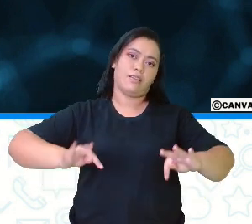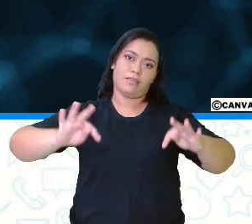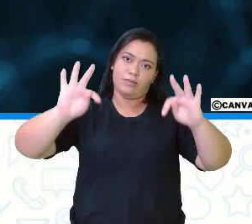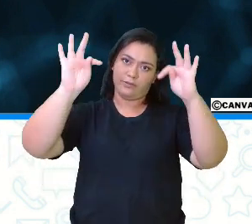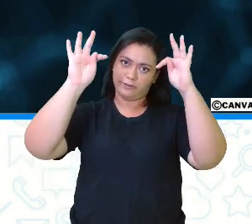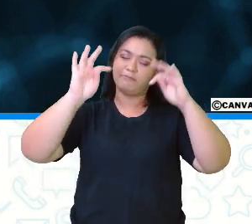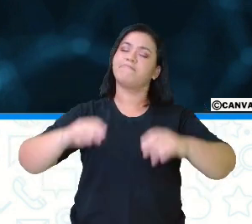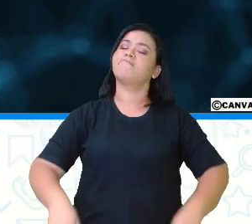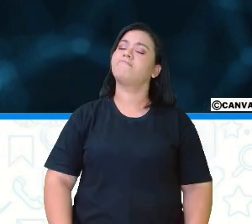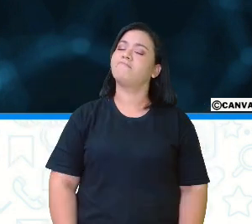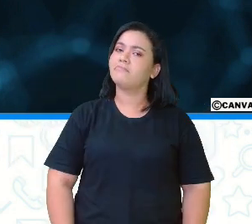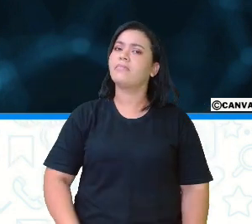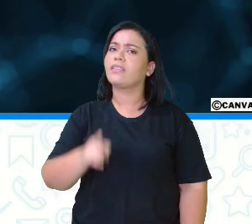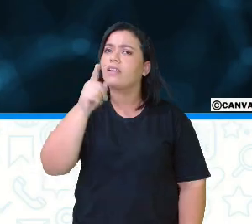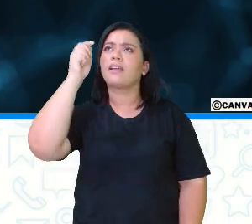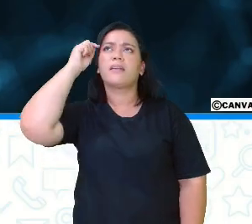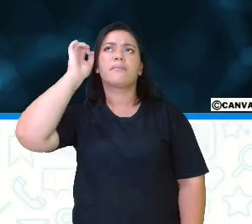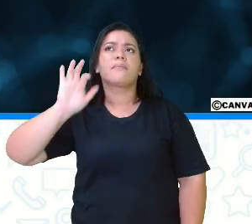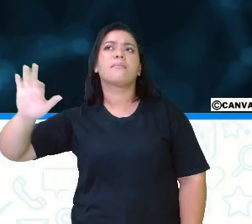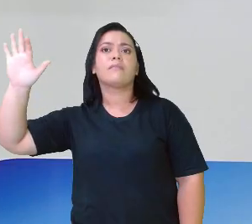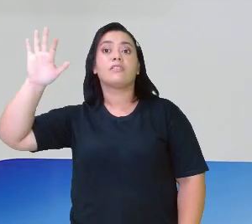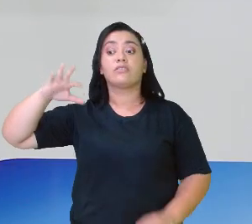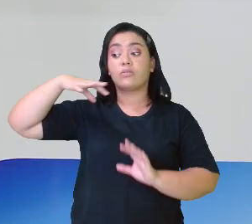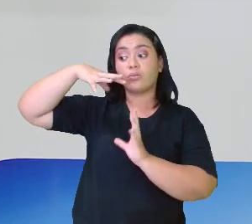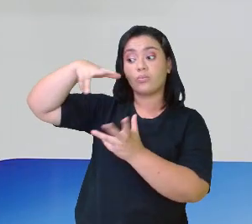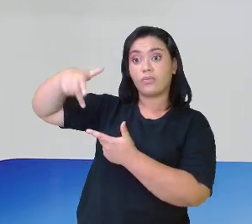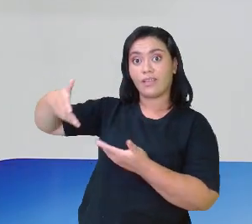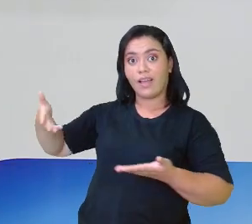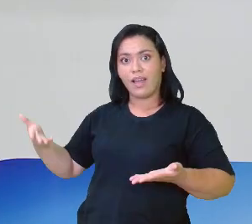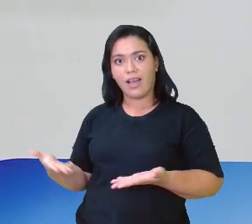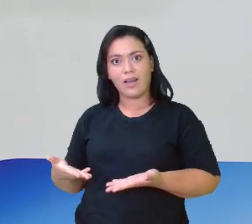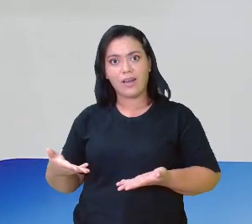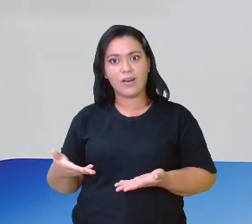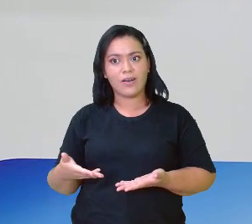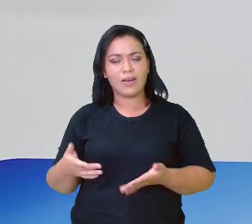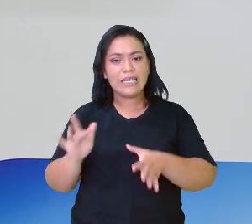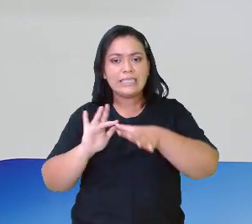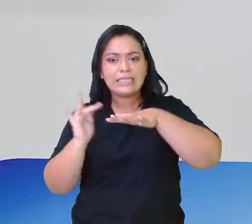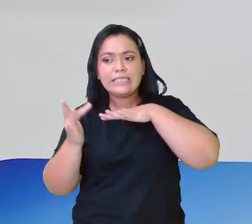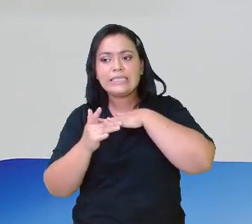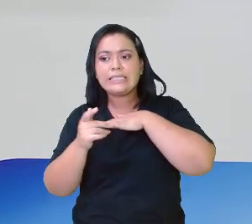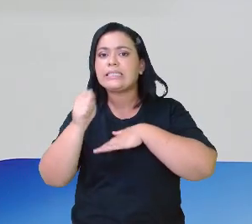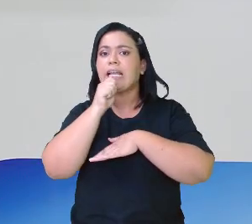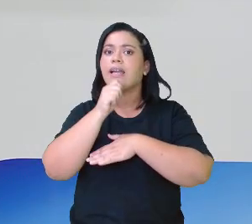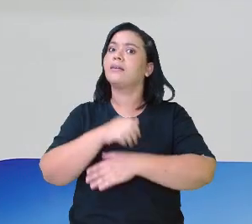tecnologia. Imagina o nosso mundo hoje sem as redes sociais.